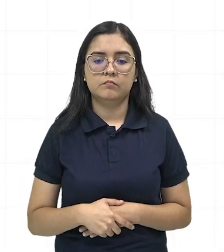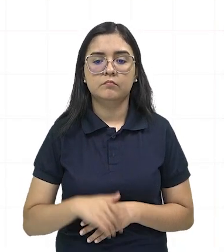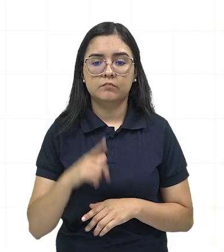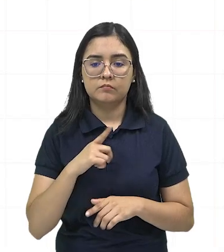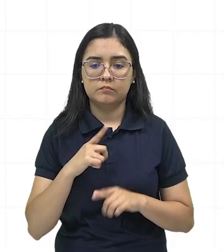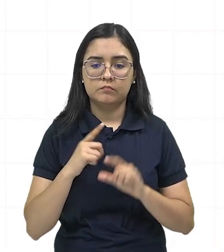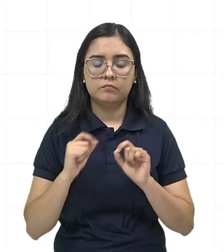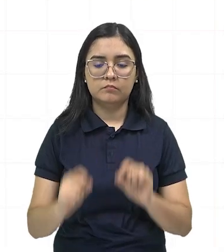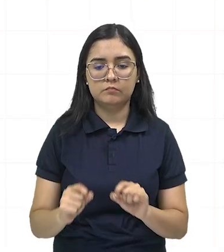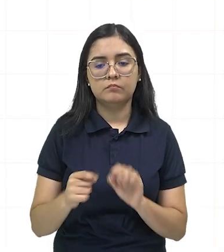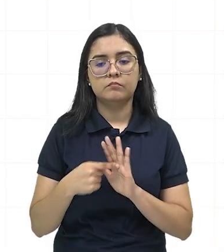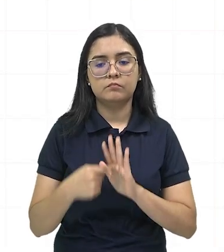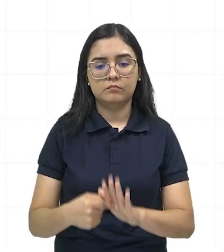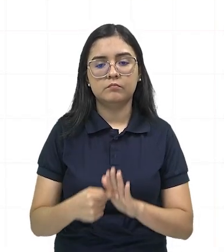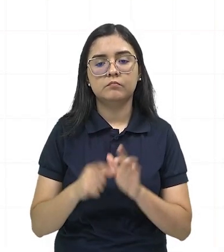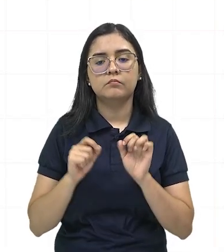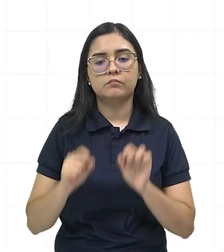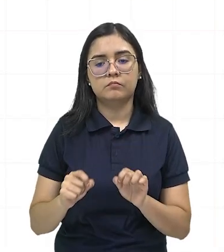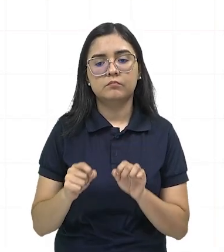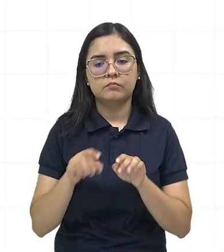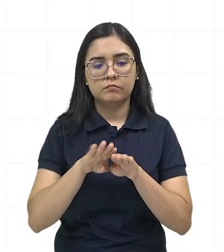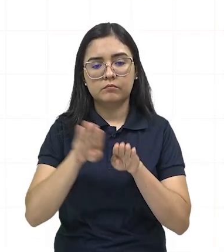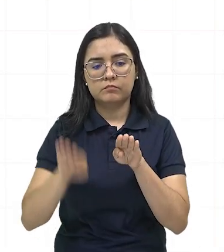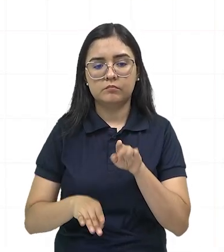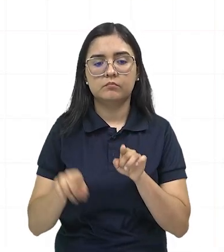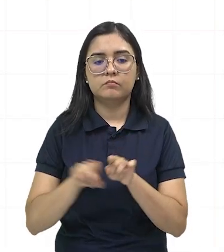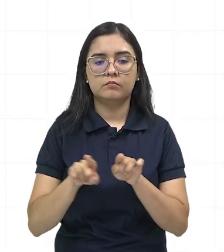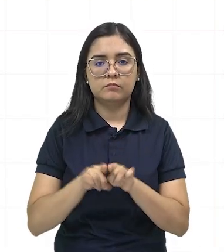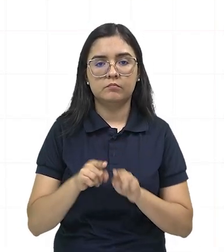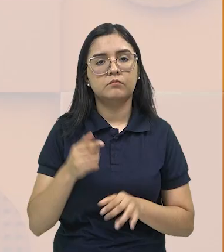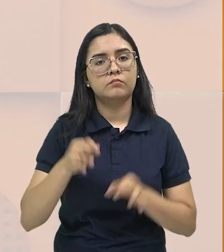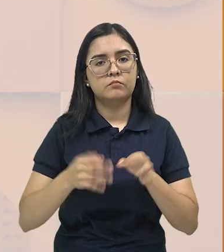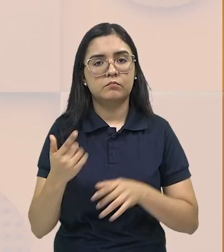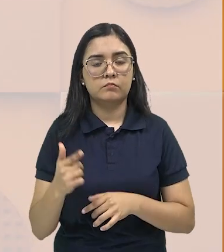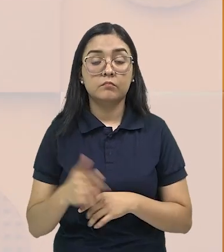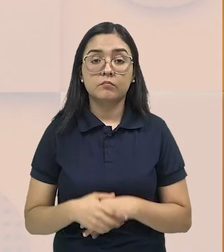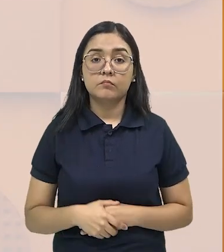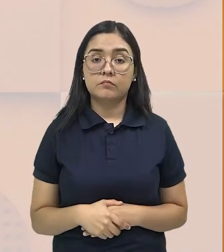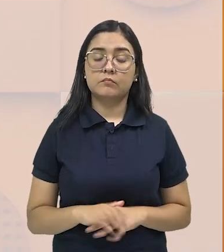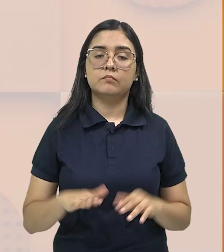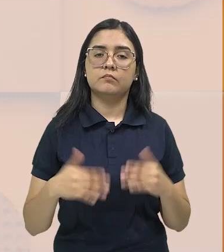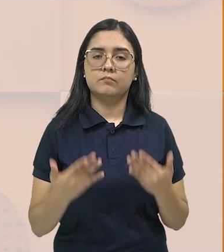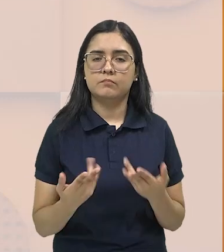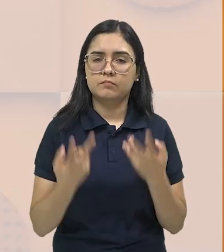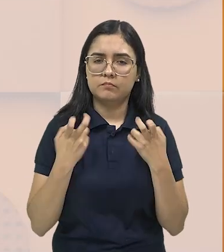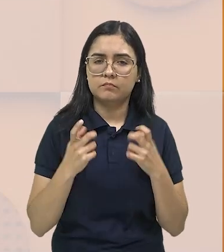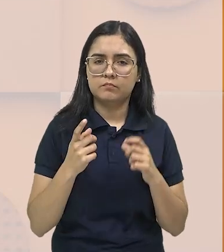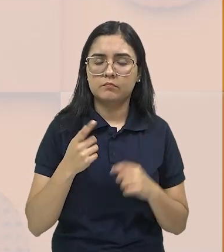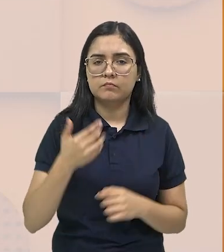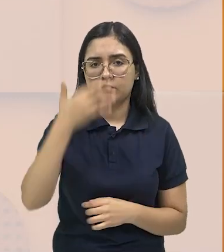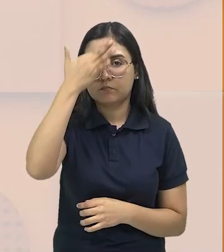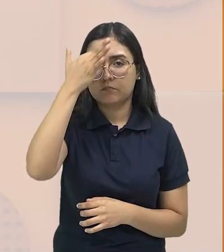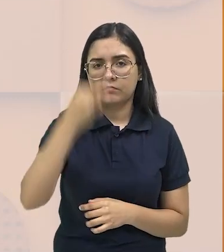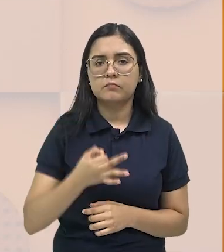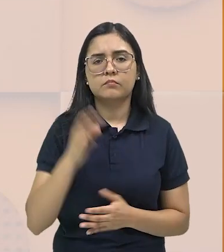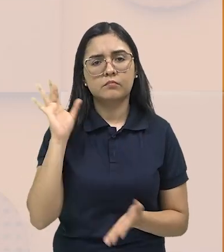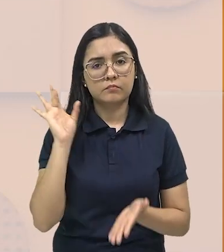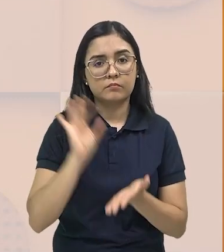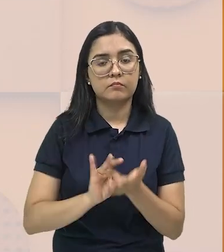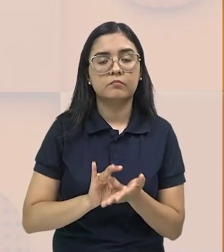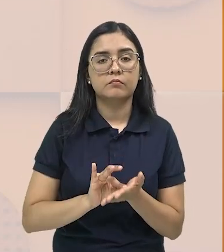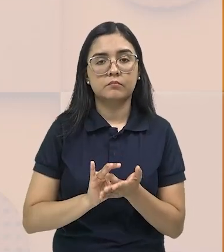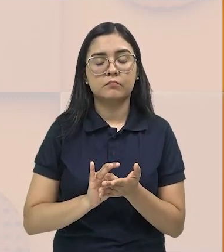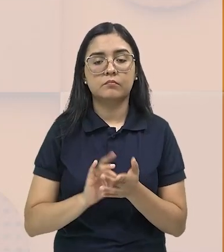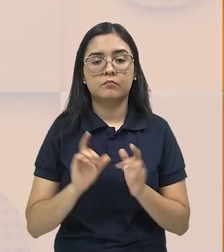um legado de desigualdade e injustiça social. Então, por aí, a gente começa a entender um pouco da realidade que nos